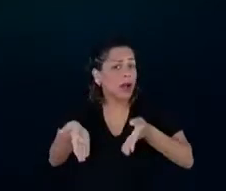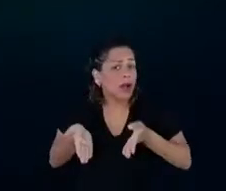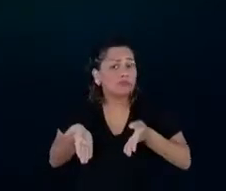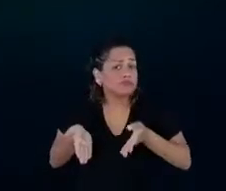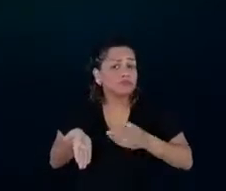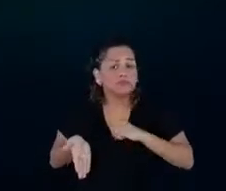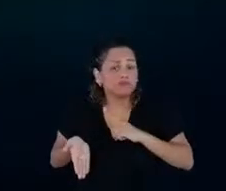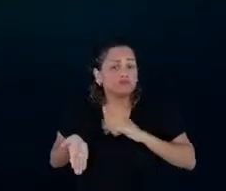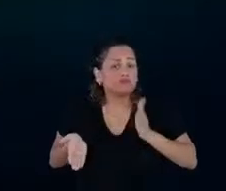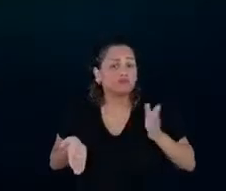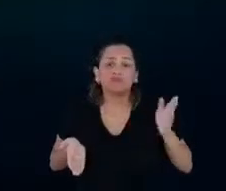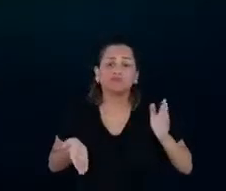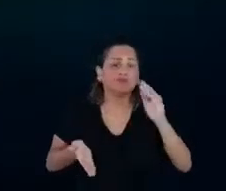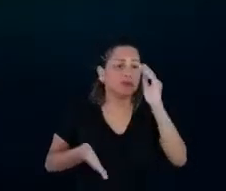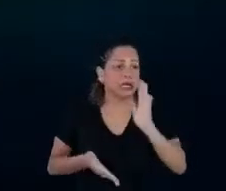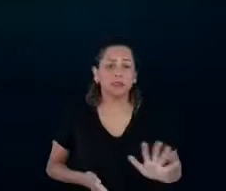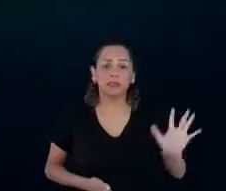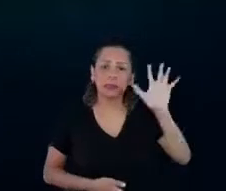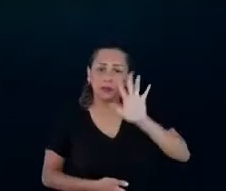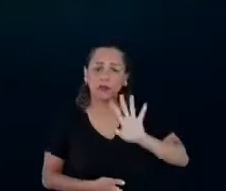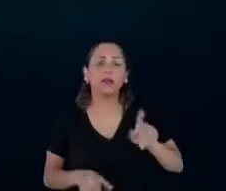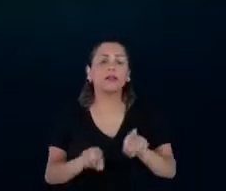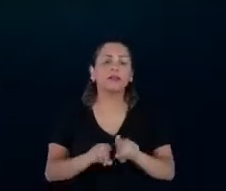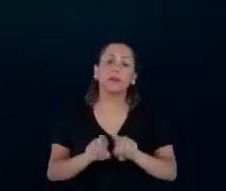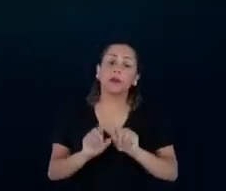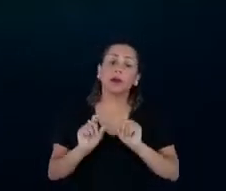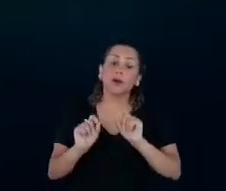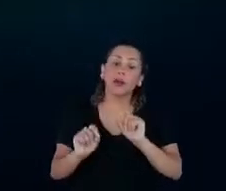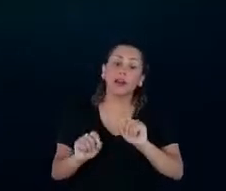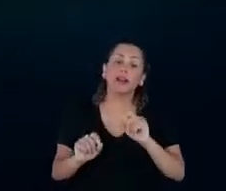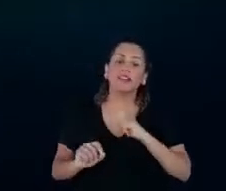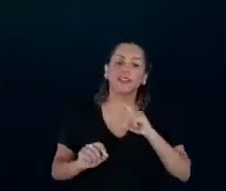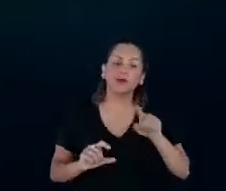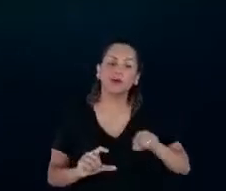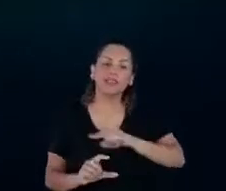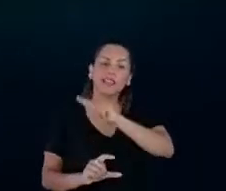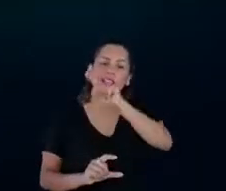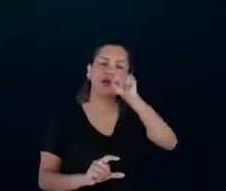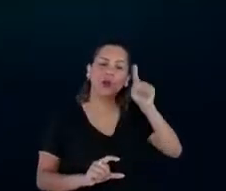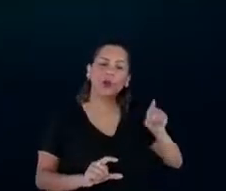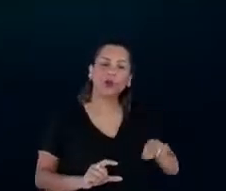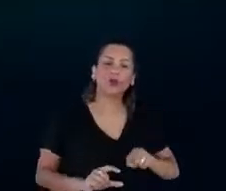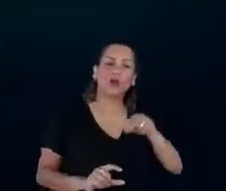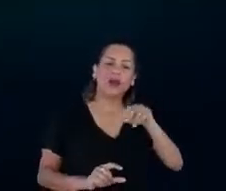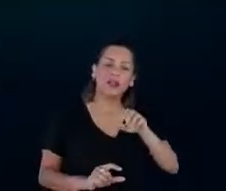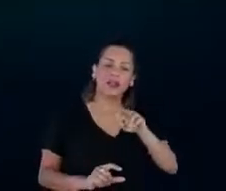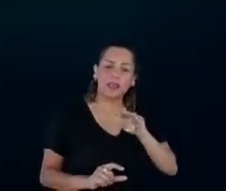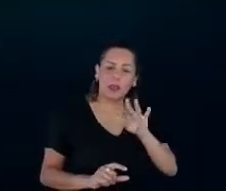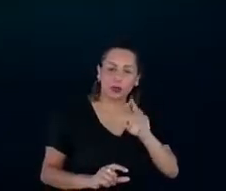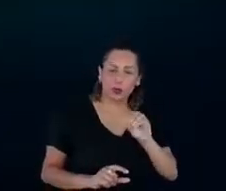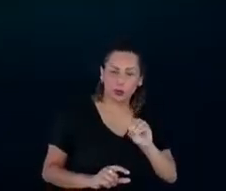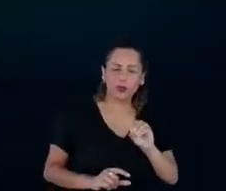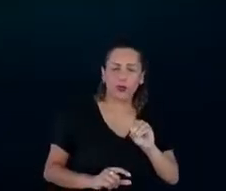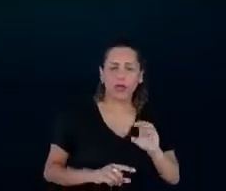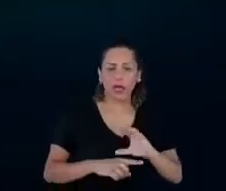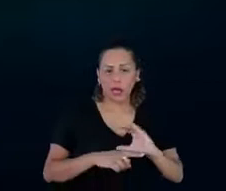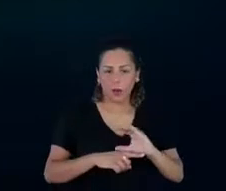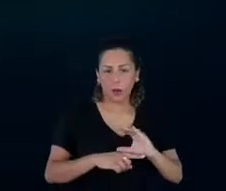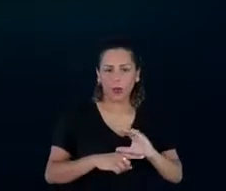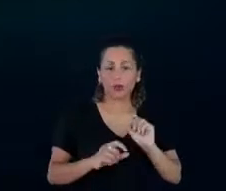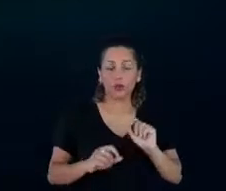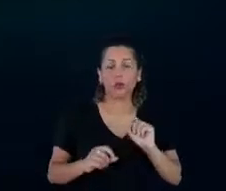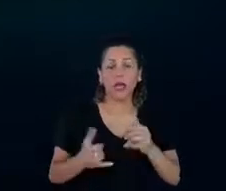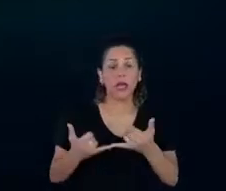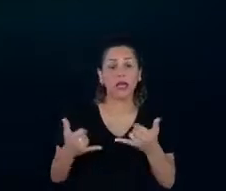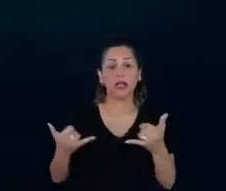E também ela trabalha com, né, o ciclo neutro do carbono, né? Então, é uma reação eletroquímica, não tem combustão, como